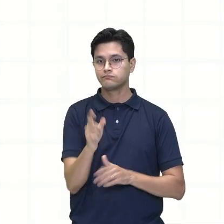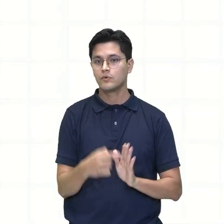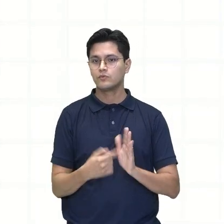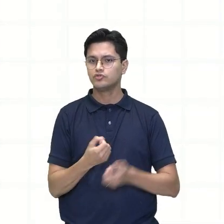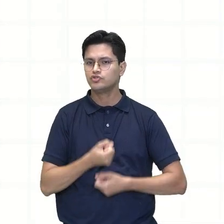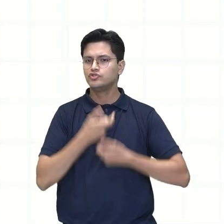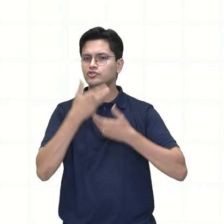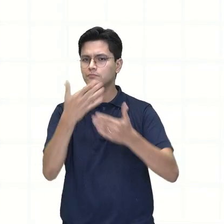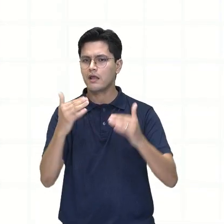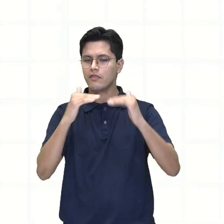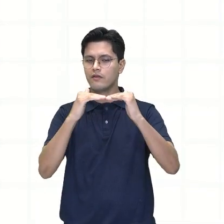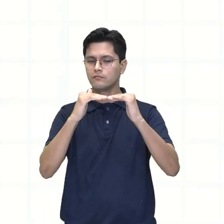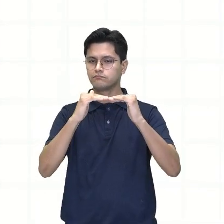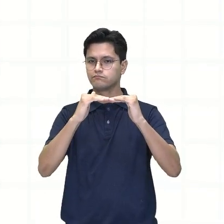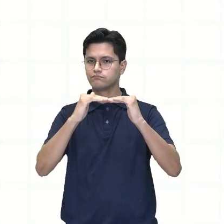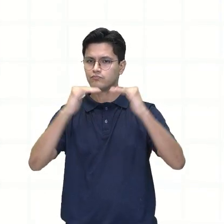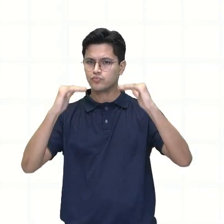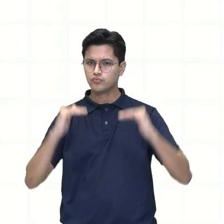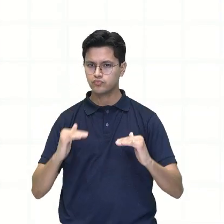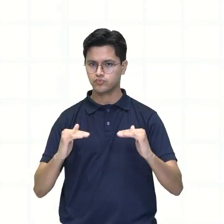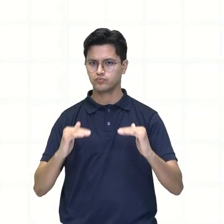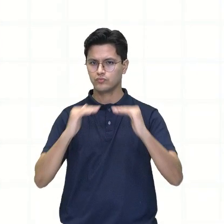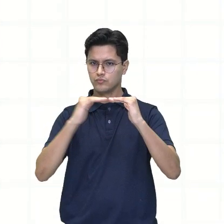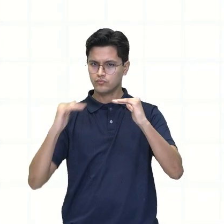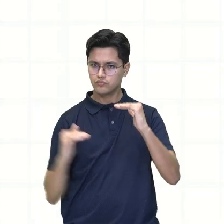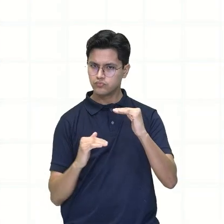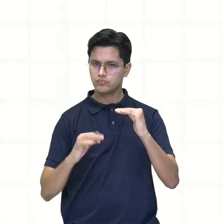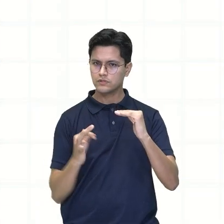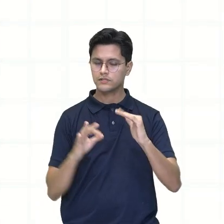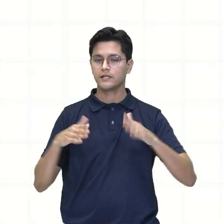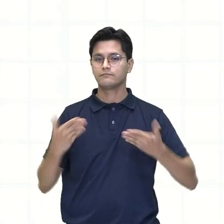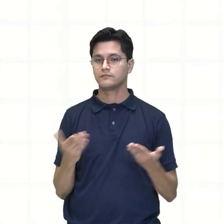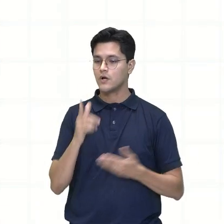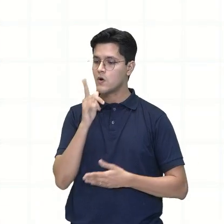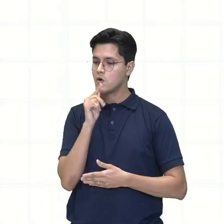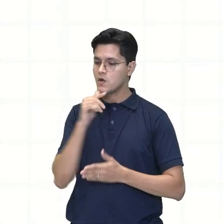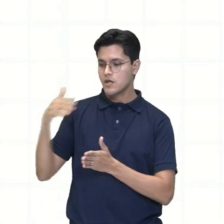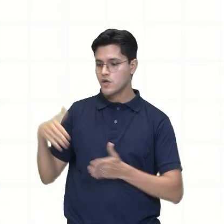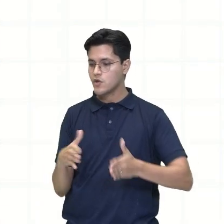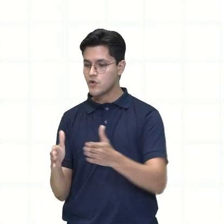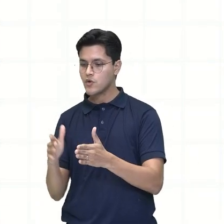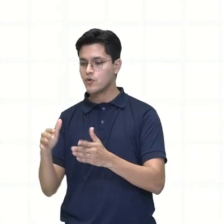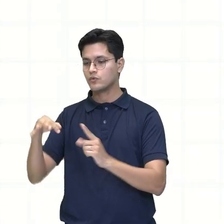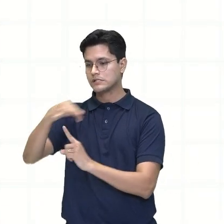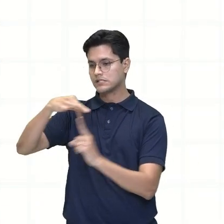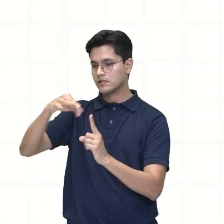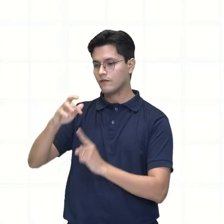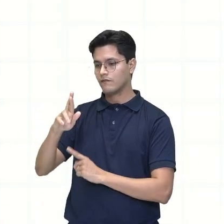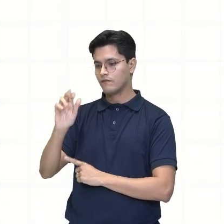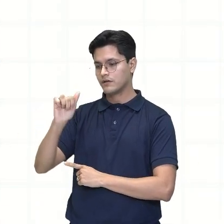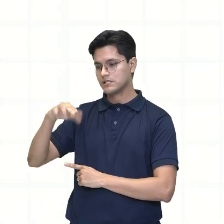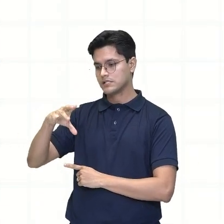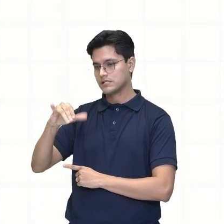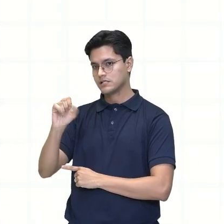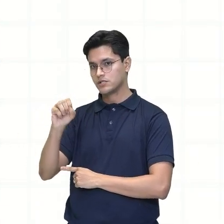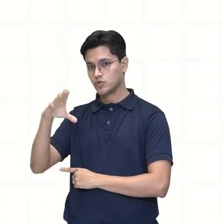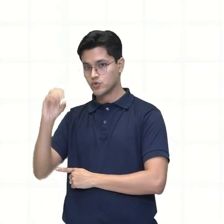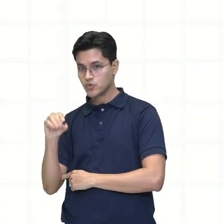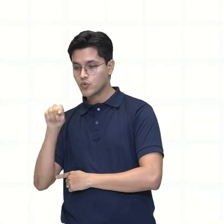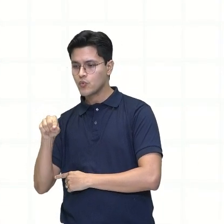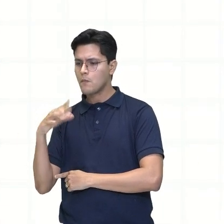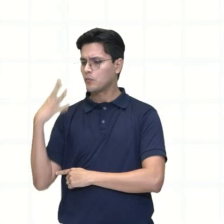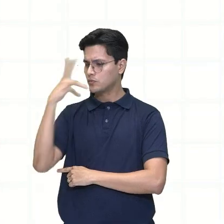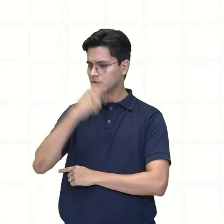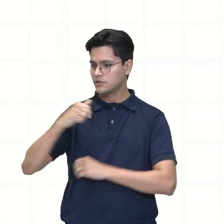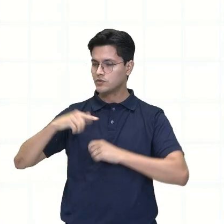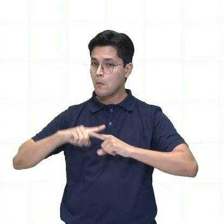nossa comparação. Então, eu estou dizendo que o Rio São Francisco é menos belo que o Rio Amazonas. Lembrando, né, gente, que quando a gente